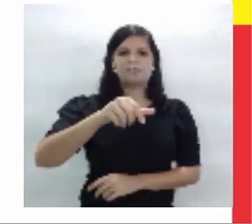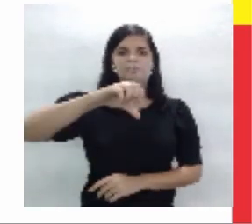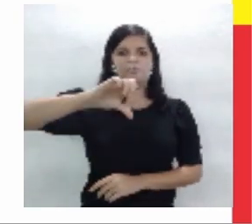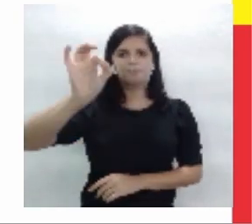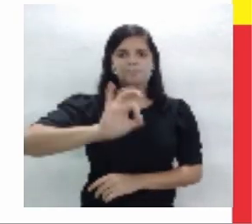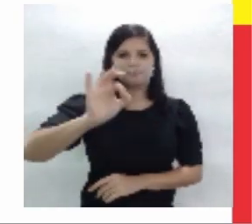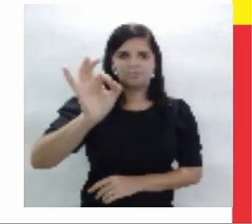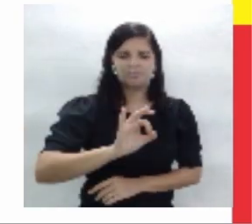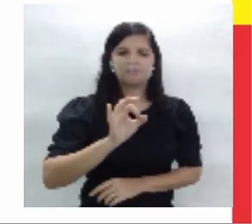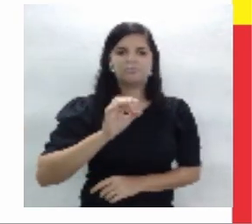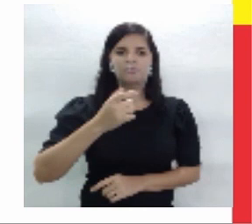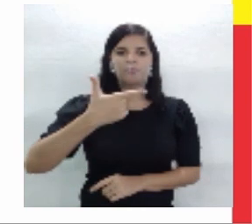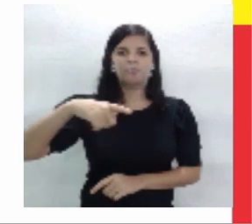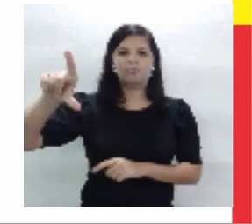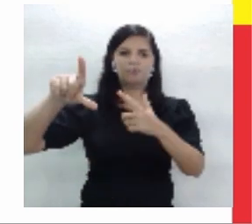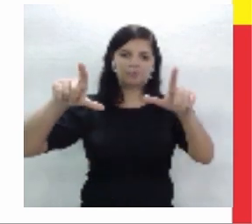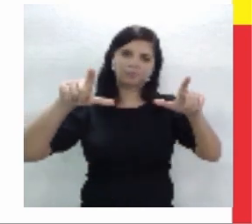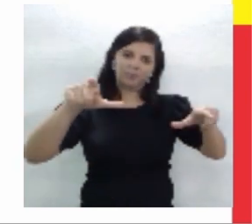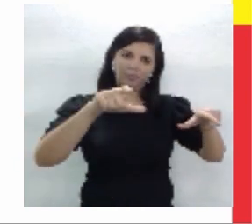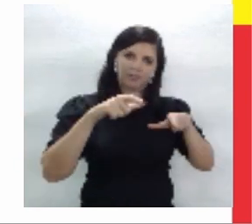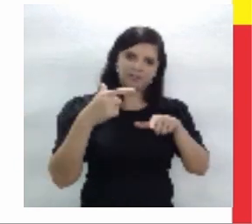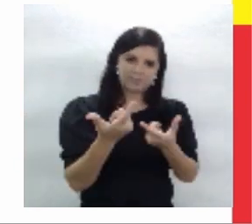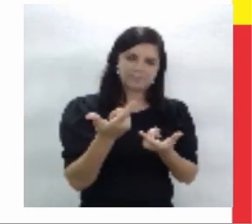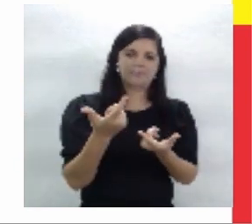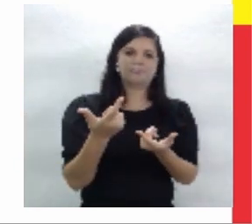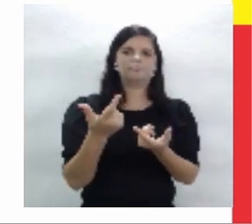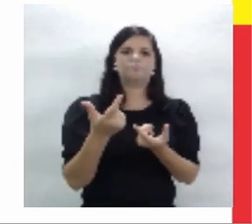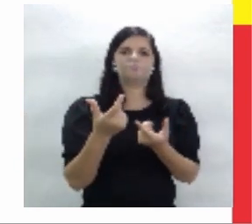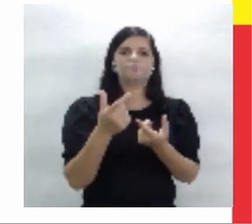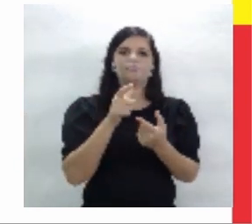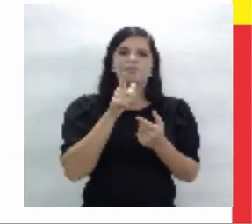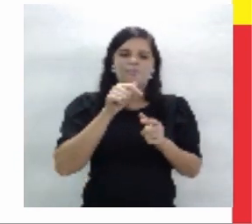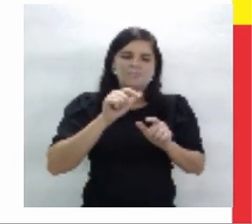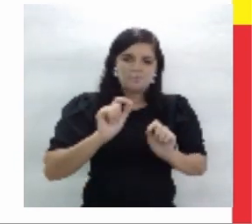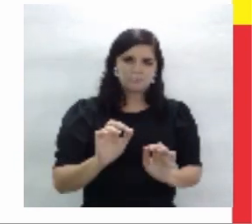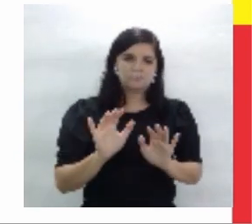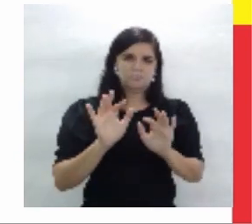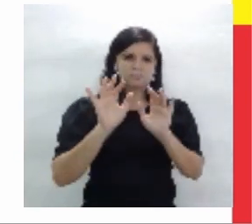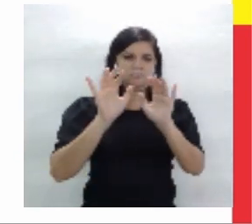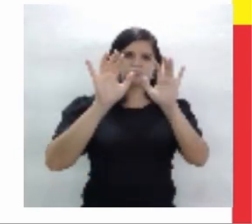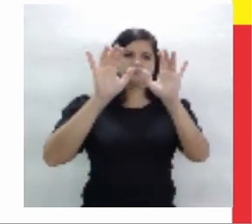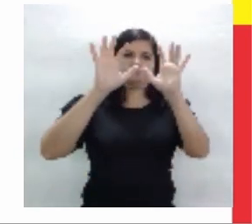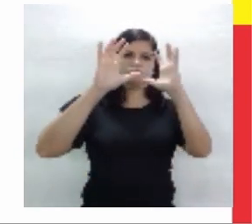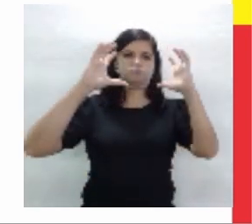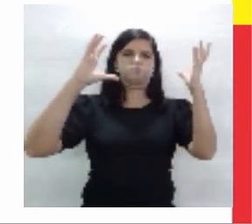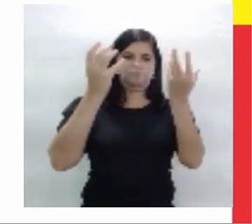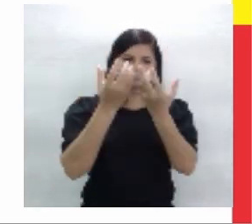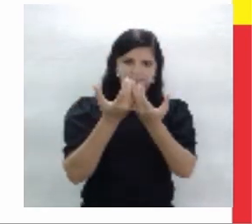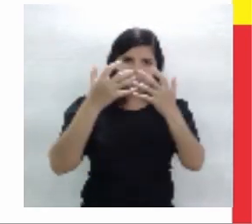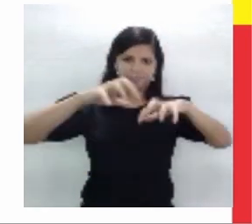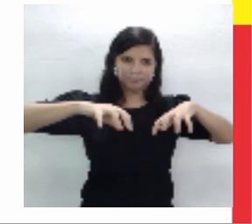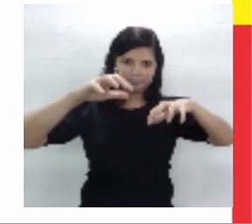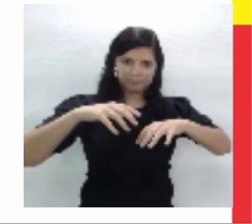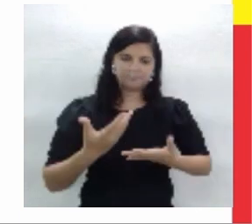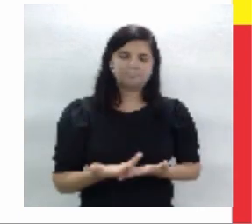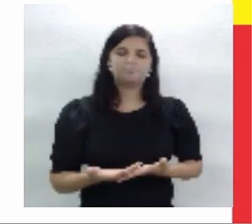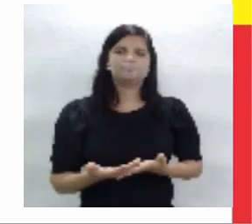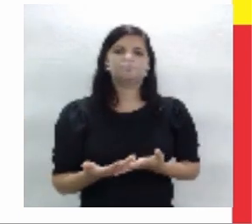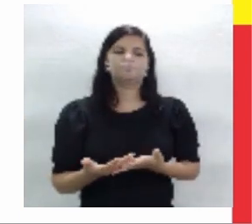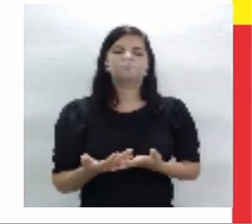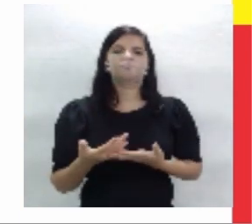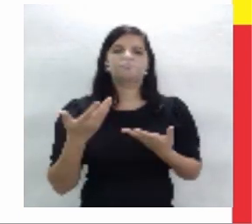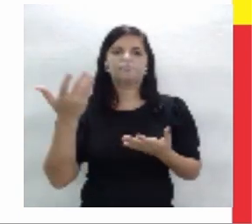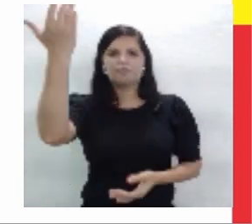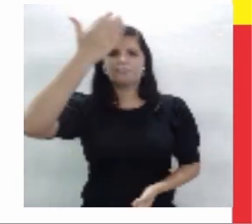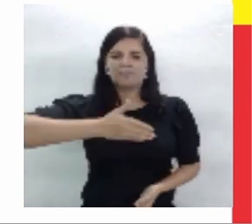0,9% em outros reservatórios, nuvens, água, vapor, etc. Então, está evidente para vocês